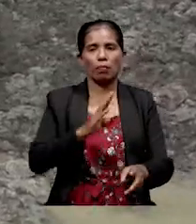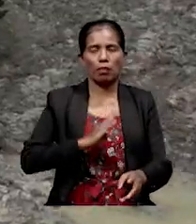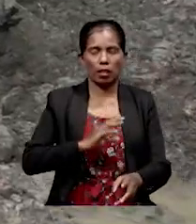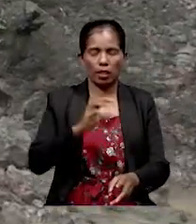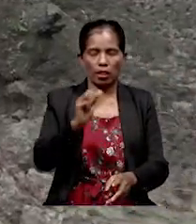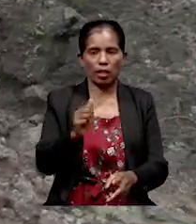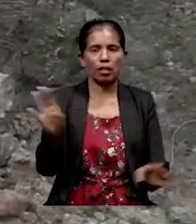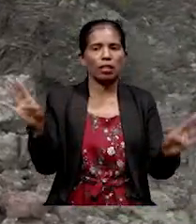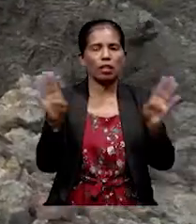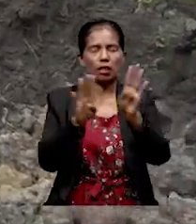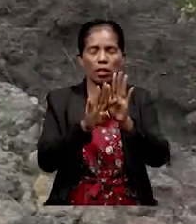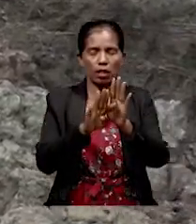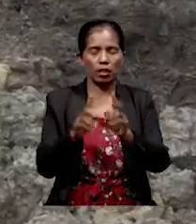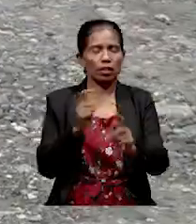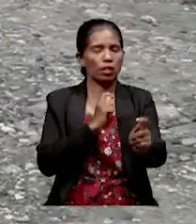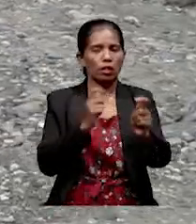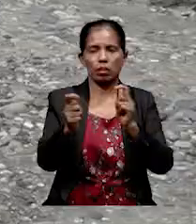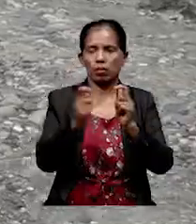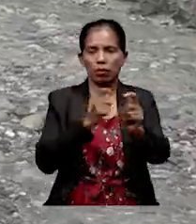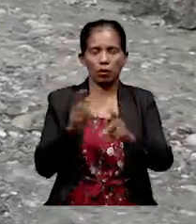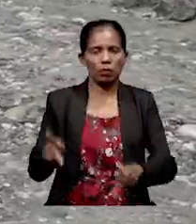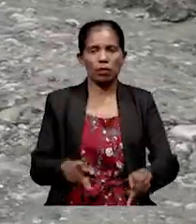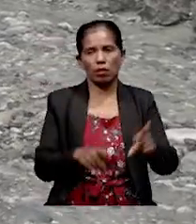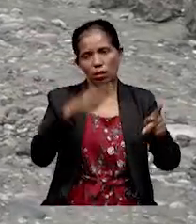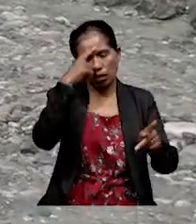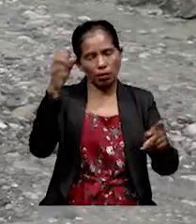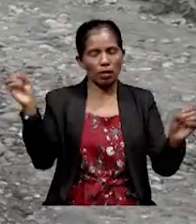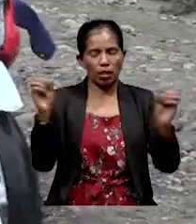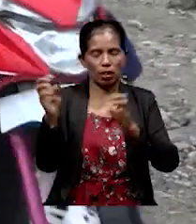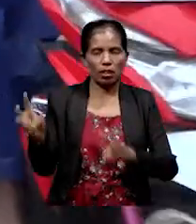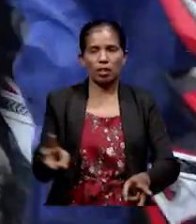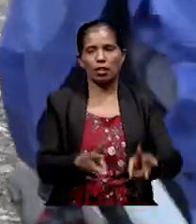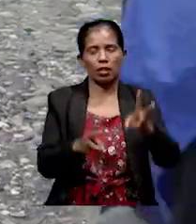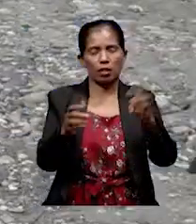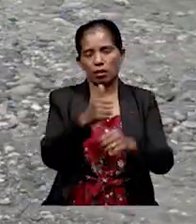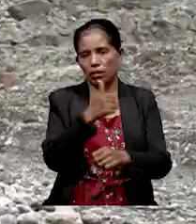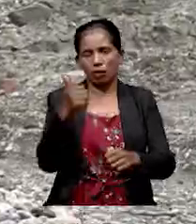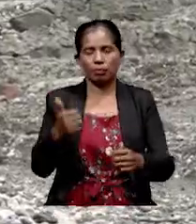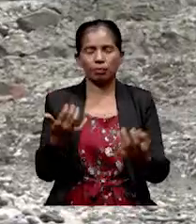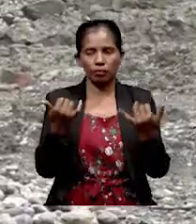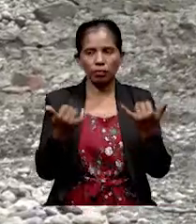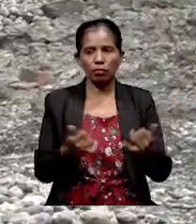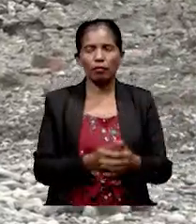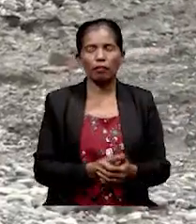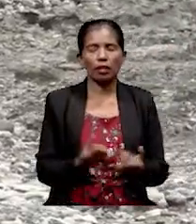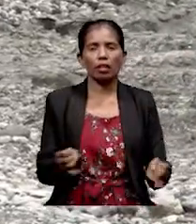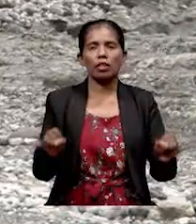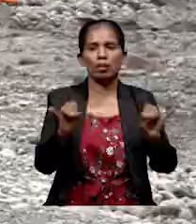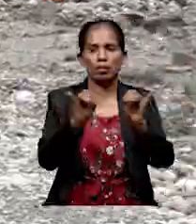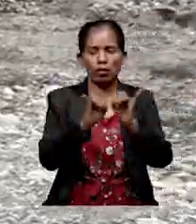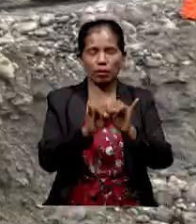impede movimento transporte público no privado sira tambalai dalan alternativo selo. Tedau ne parte instituto